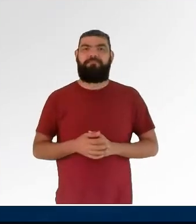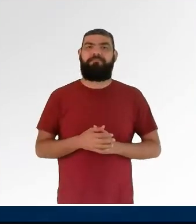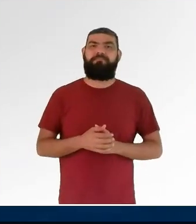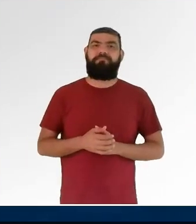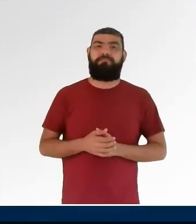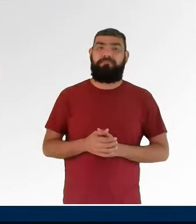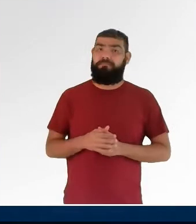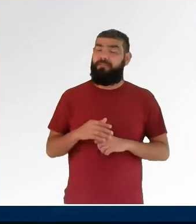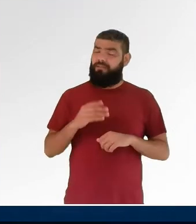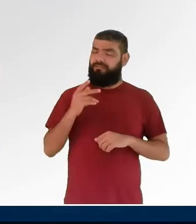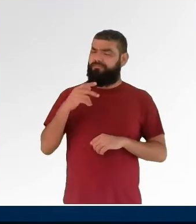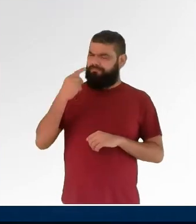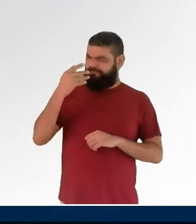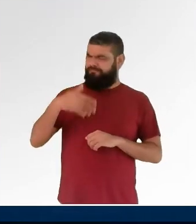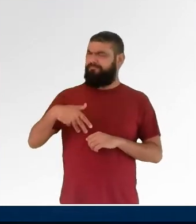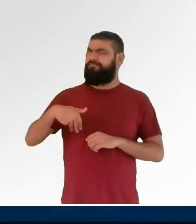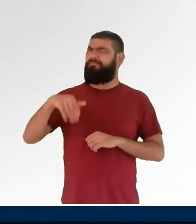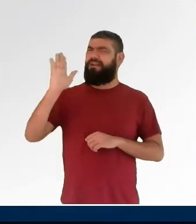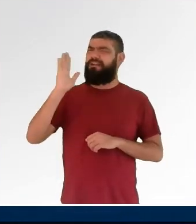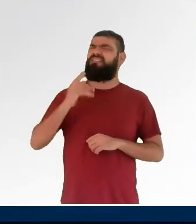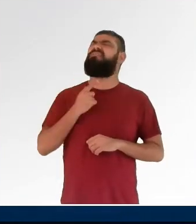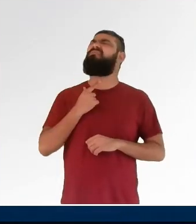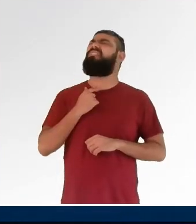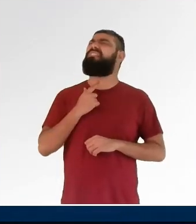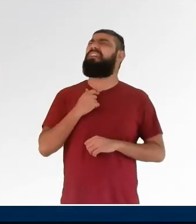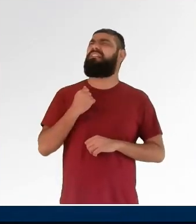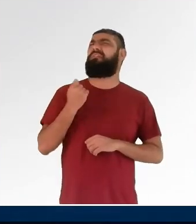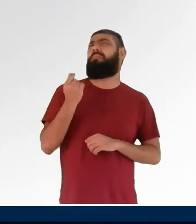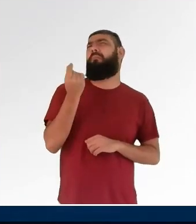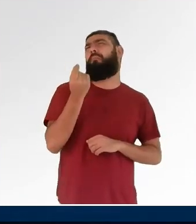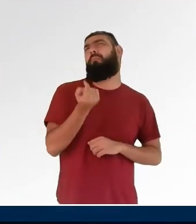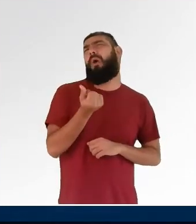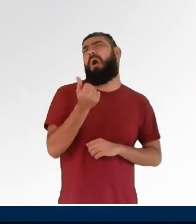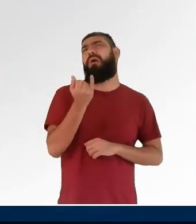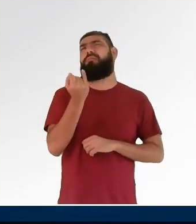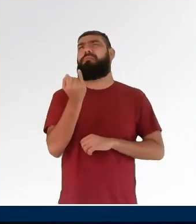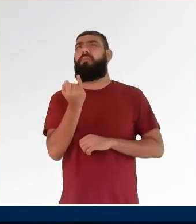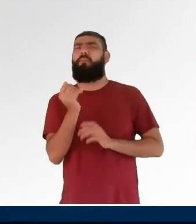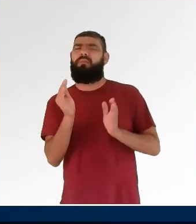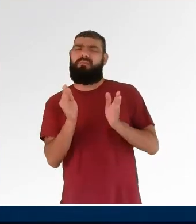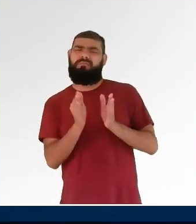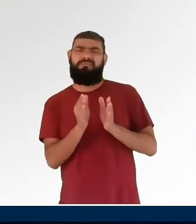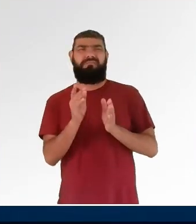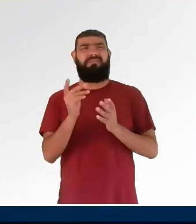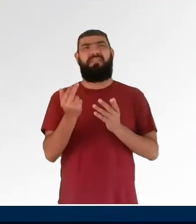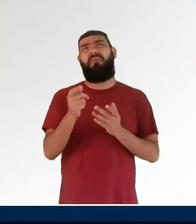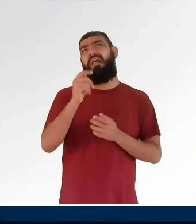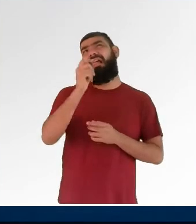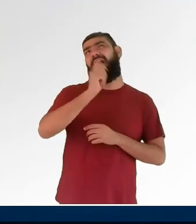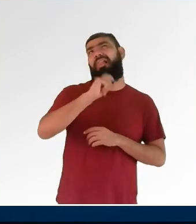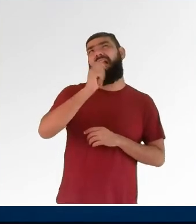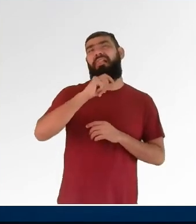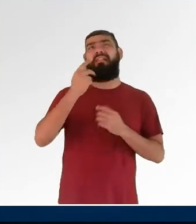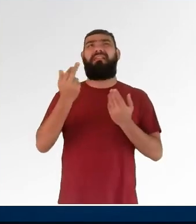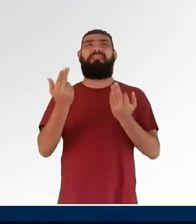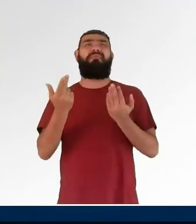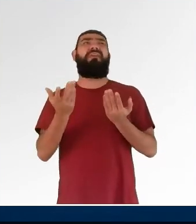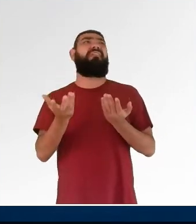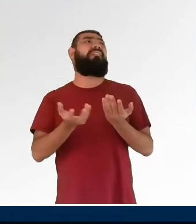mais. Não é aquela vontade magrinha, pequenininha, não. Não é igual tomar sorvete, não é igual querer